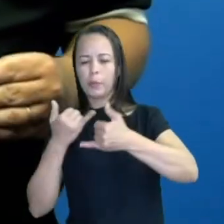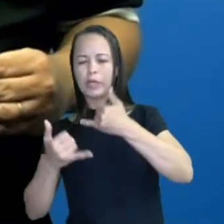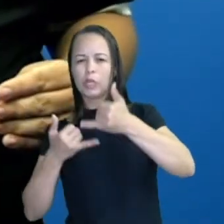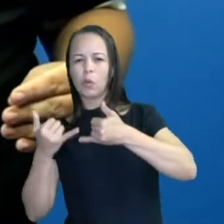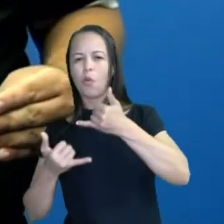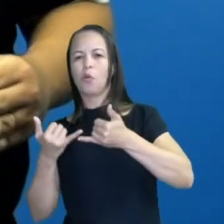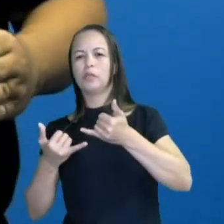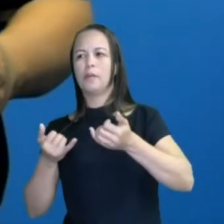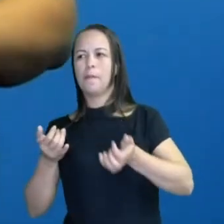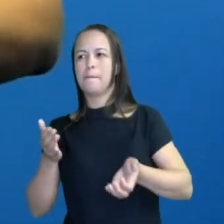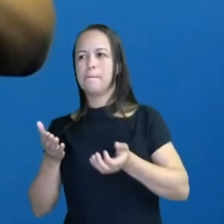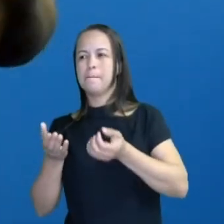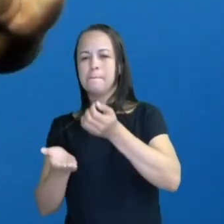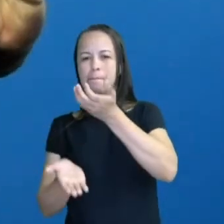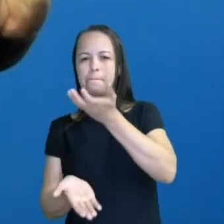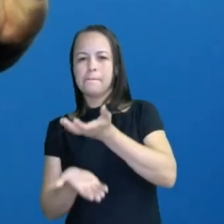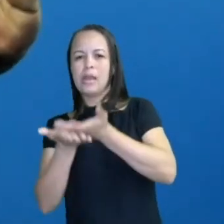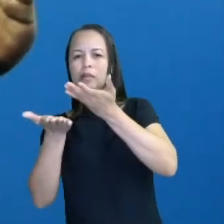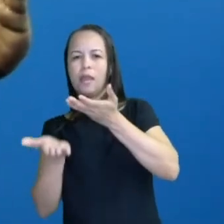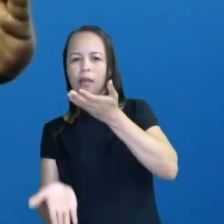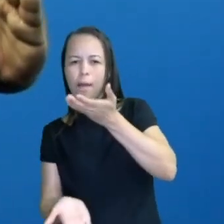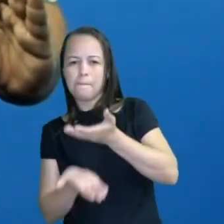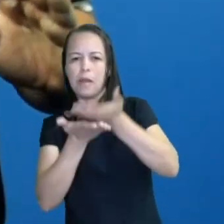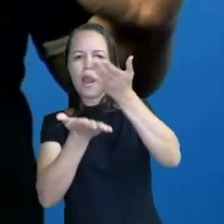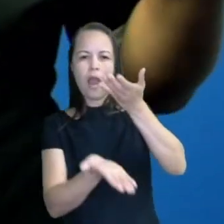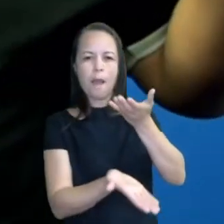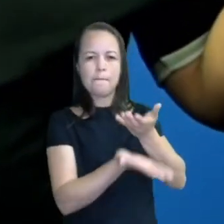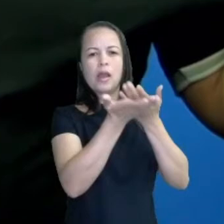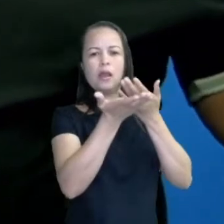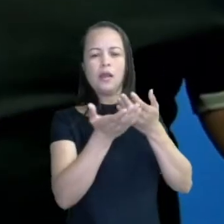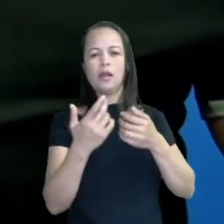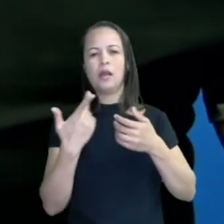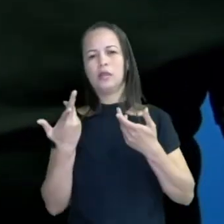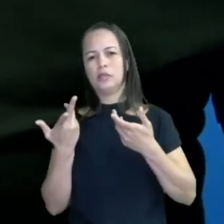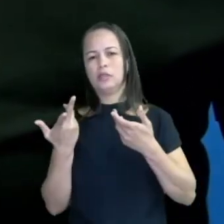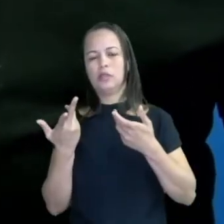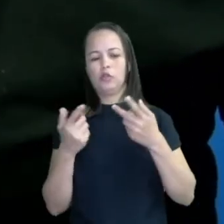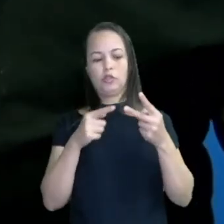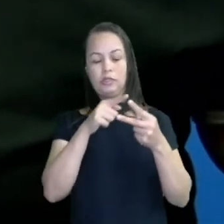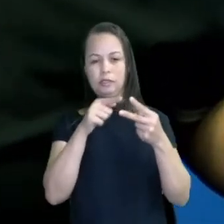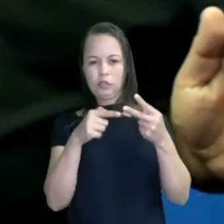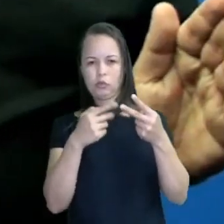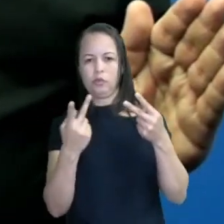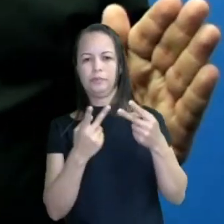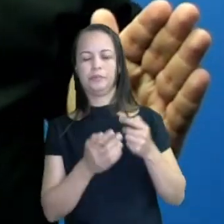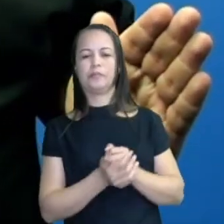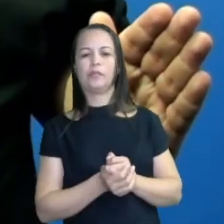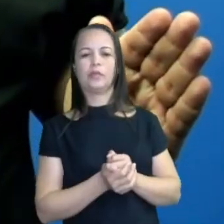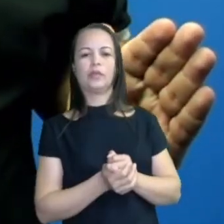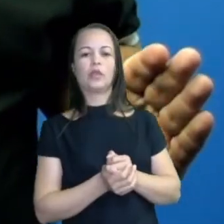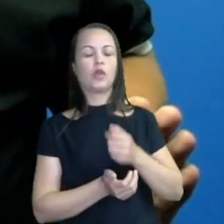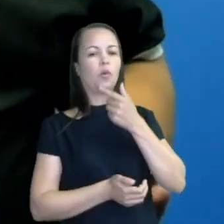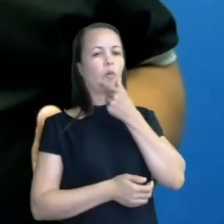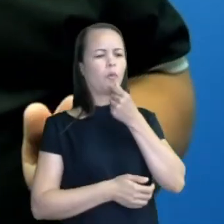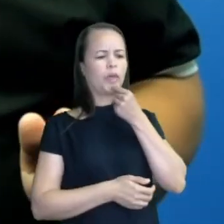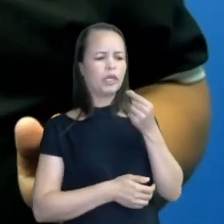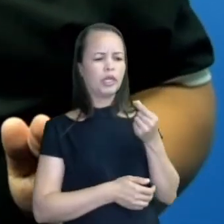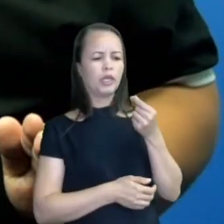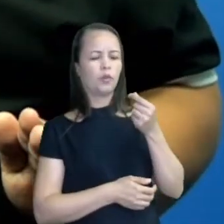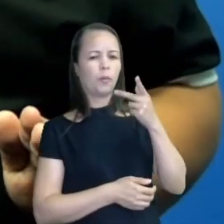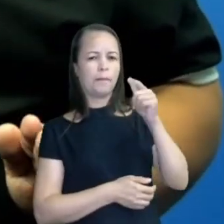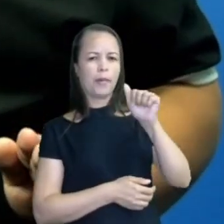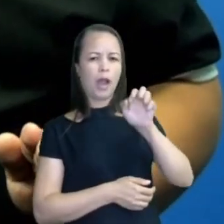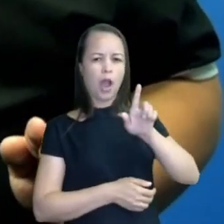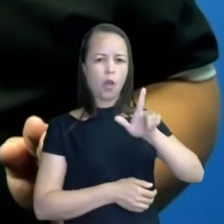eu separei 2 elementos da frase. Eu disse que no recreio, depois eu dei aquela pausa, a vírgula, e depois